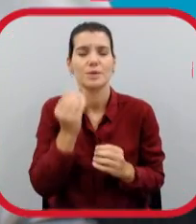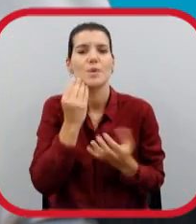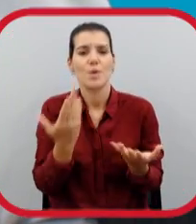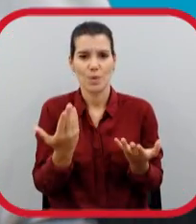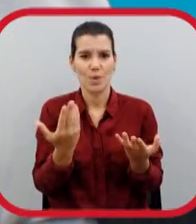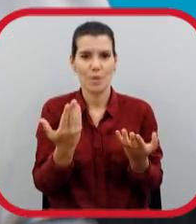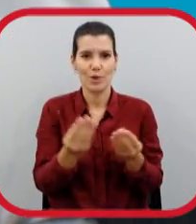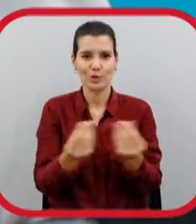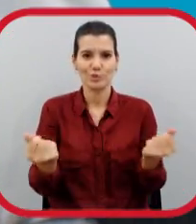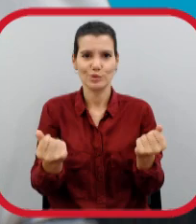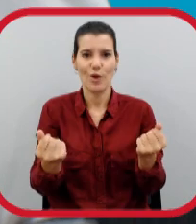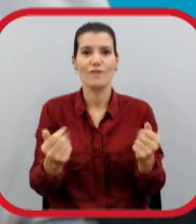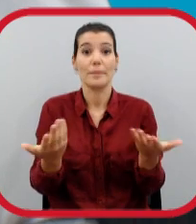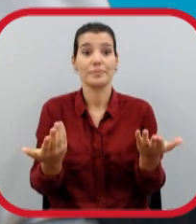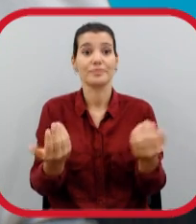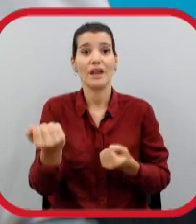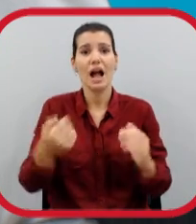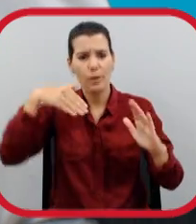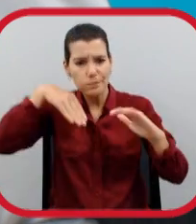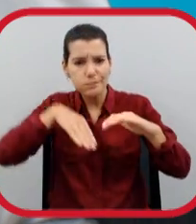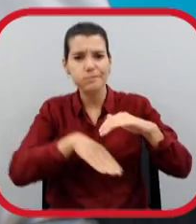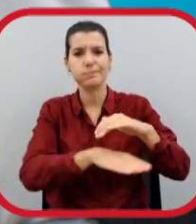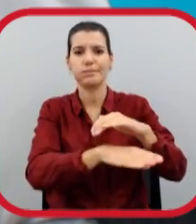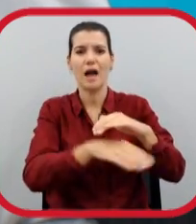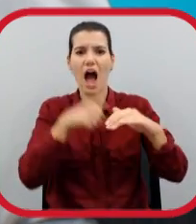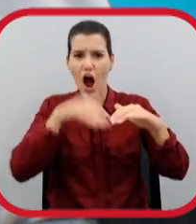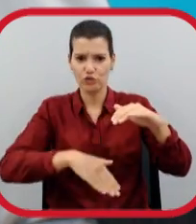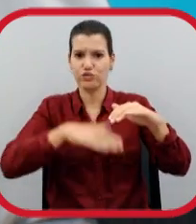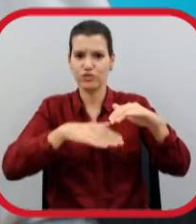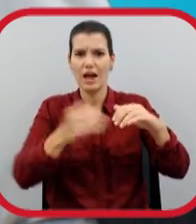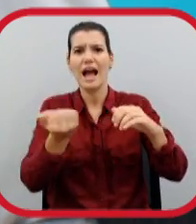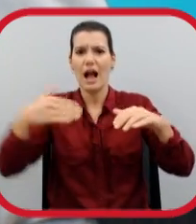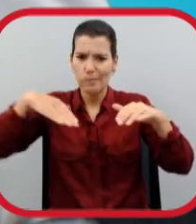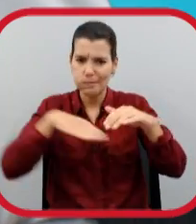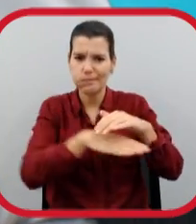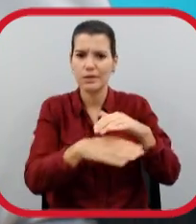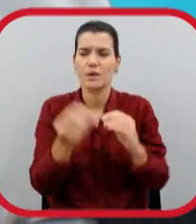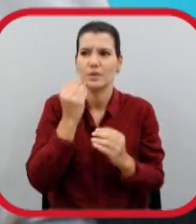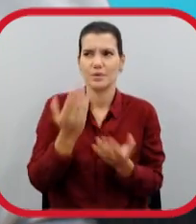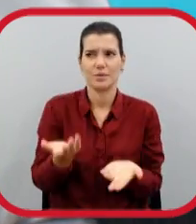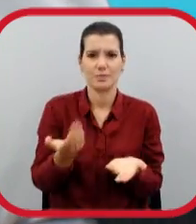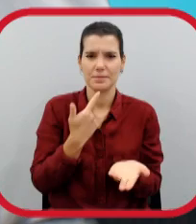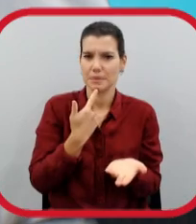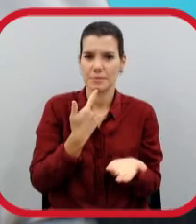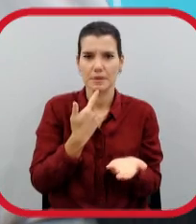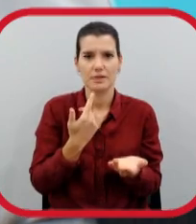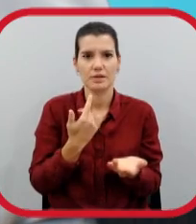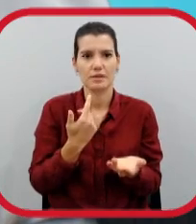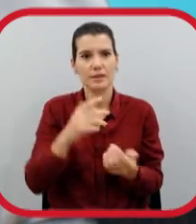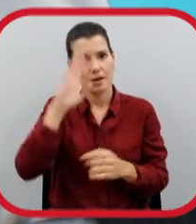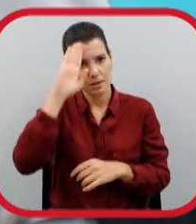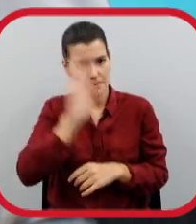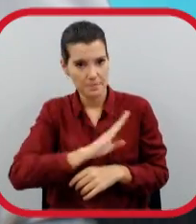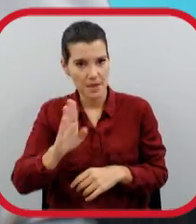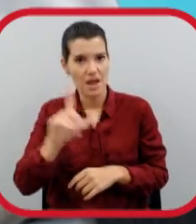perceber. Expliquem-me lá como é que alguém resolve atravessar um túnel que está meio inundado e mete-se com o carro lá dentro. Expliquem-me lá como é que se